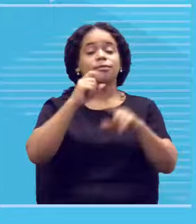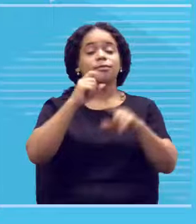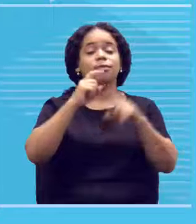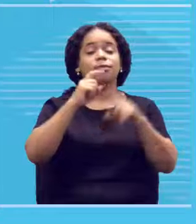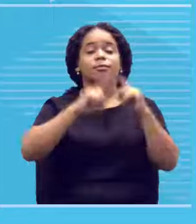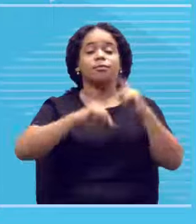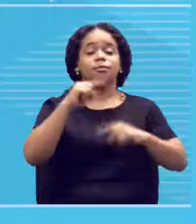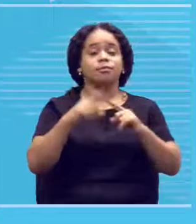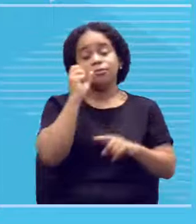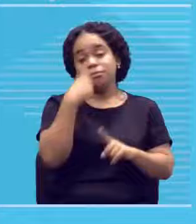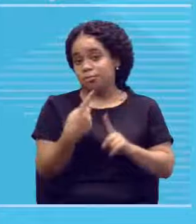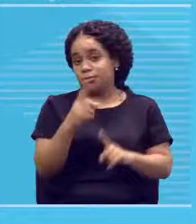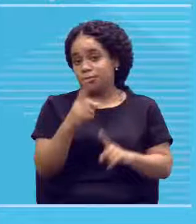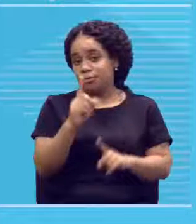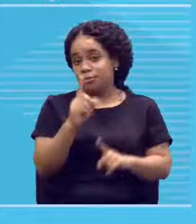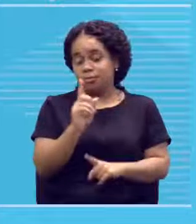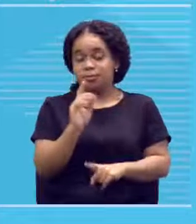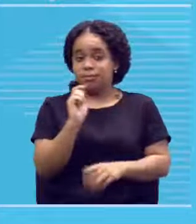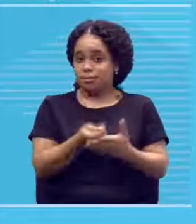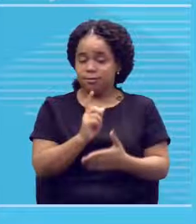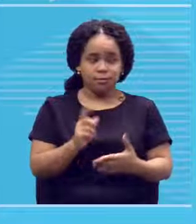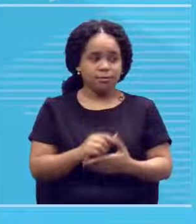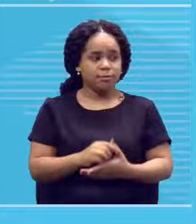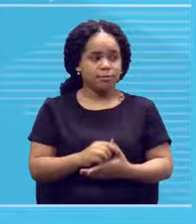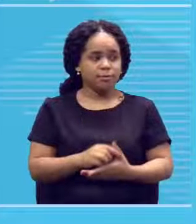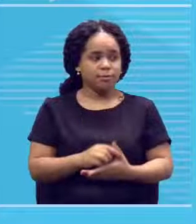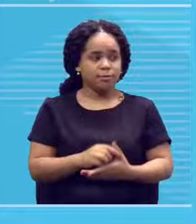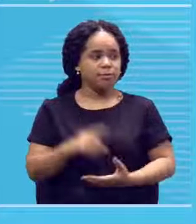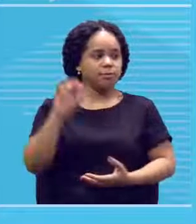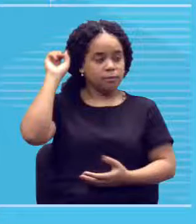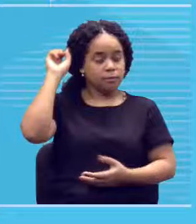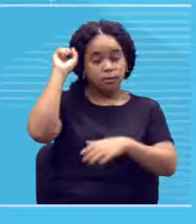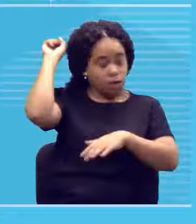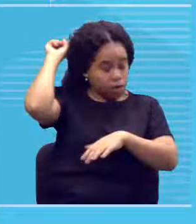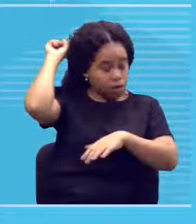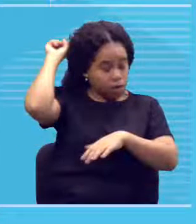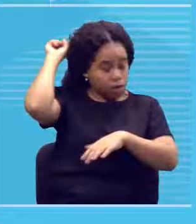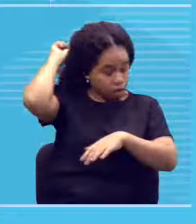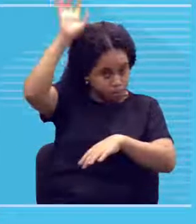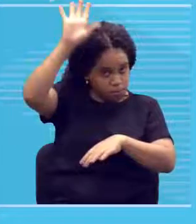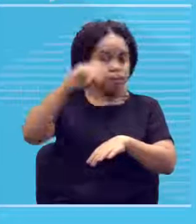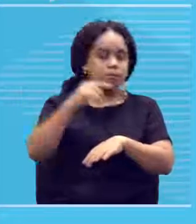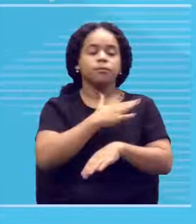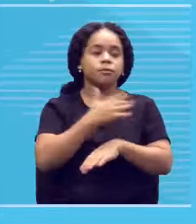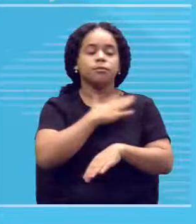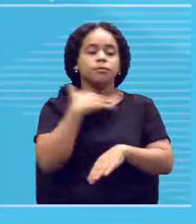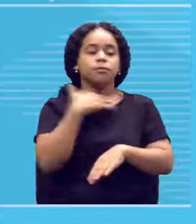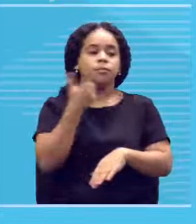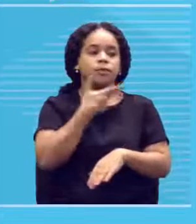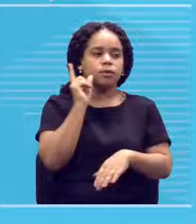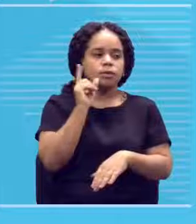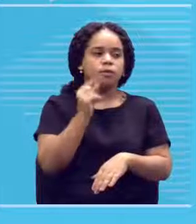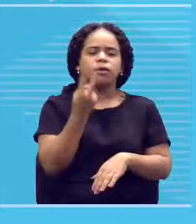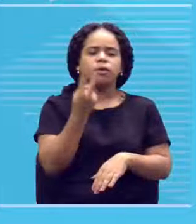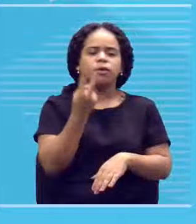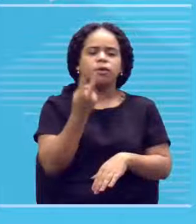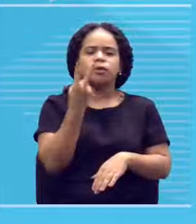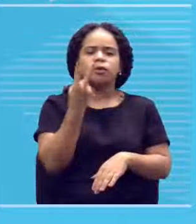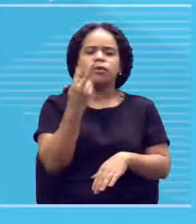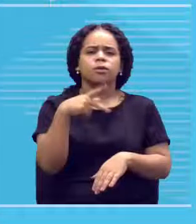quando você não pagava e a baleia apareceu morta ontem a 2 Km